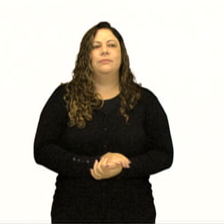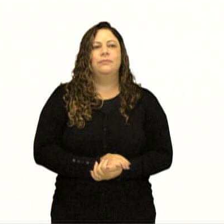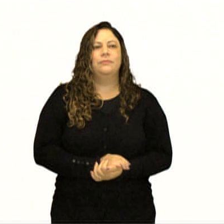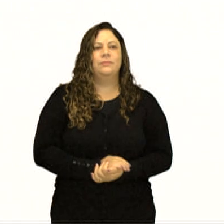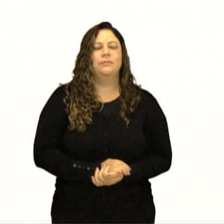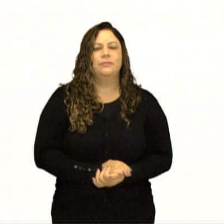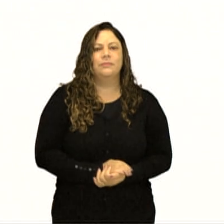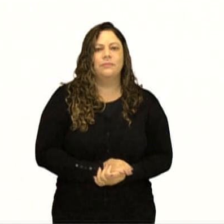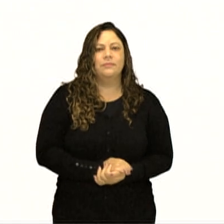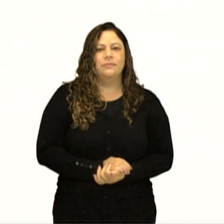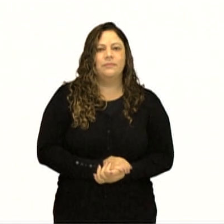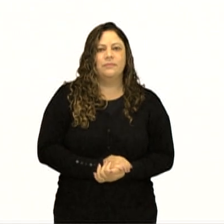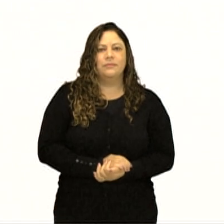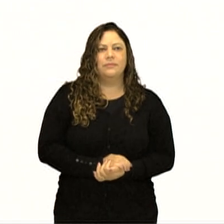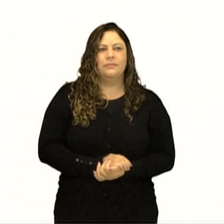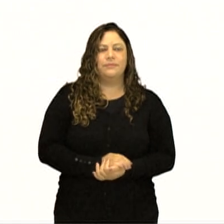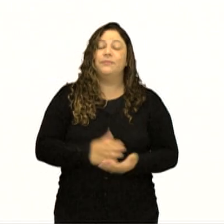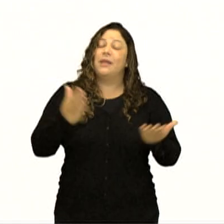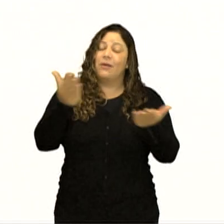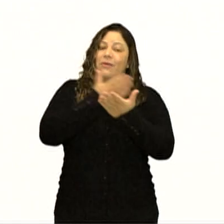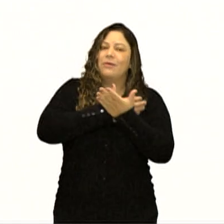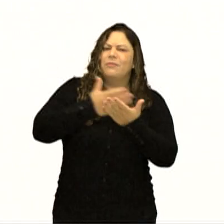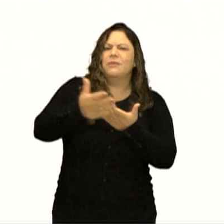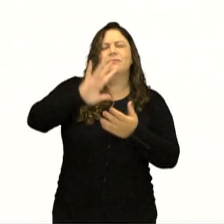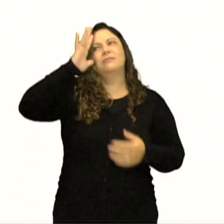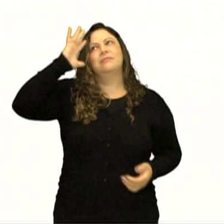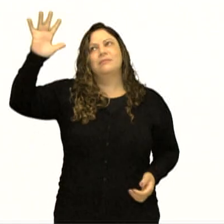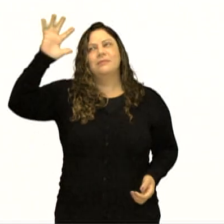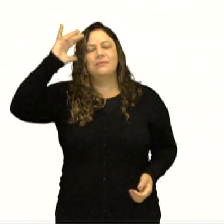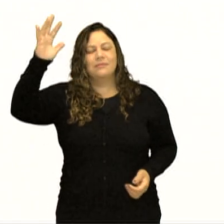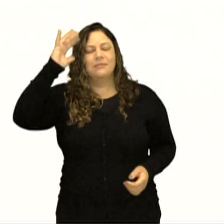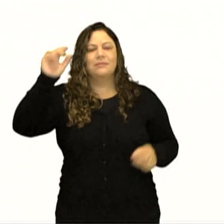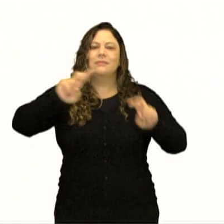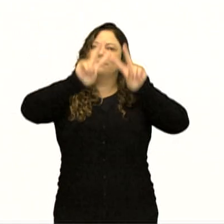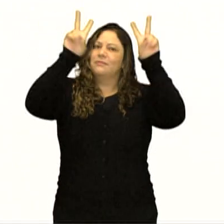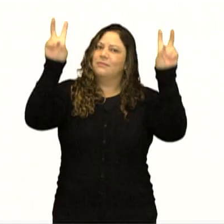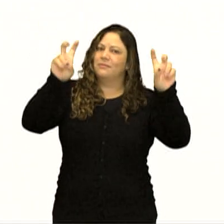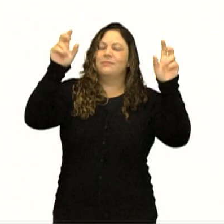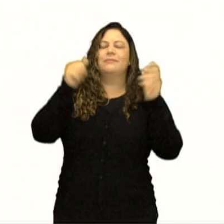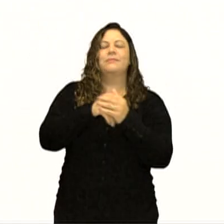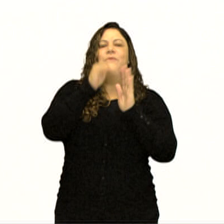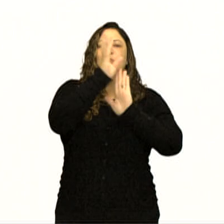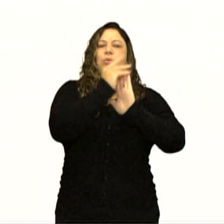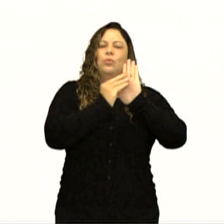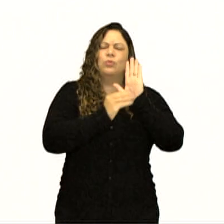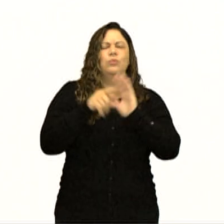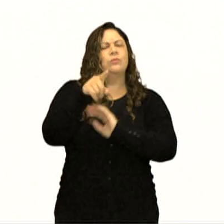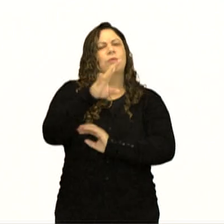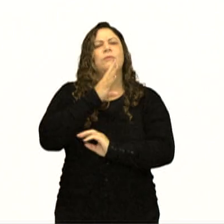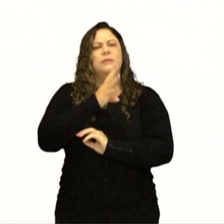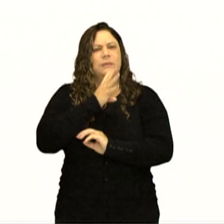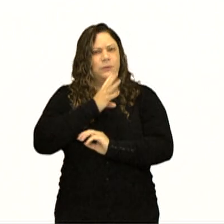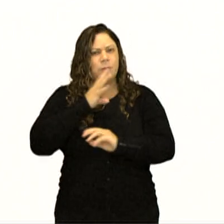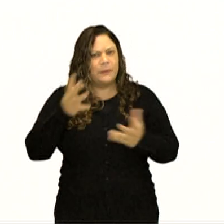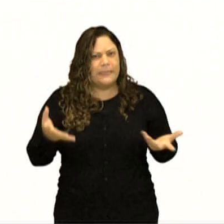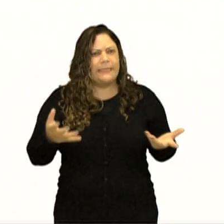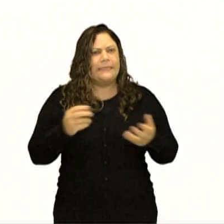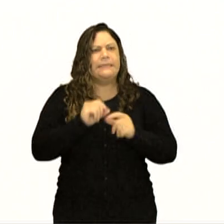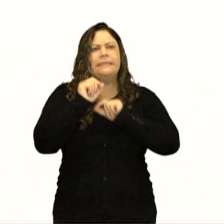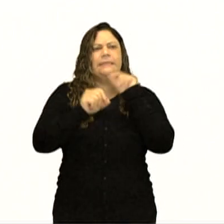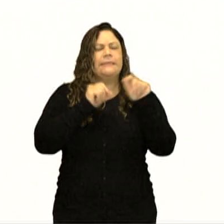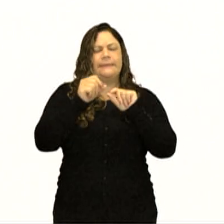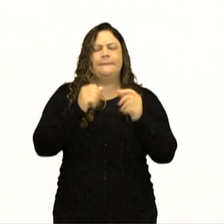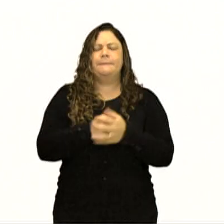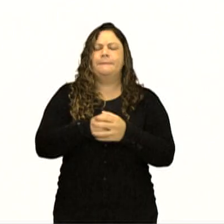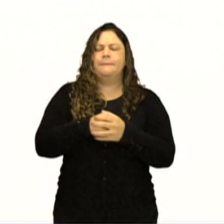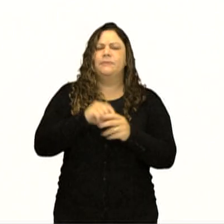Para começarmos, vamos a uma reflexão a respeito desse conteúdo. Você conhece o ditado popular: quem